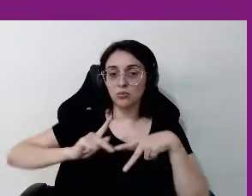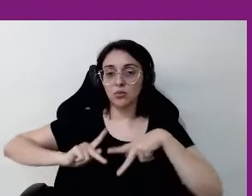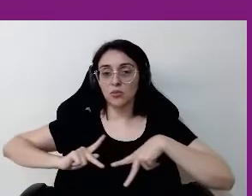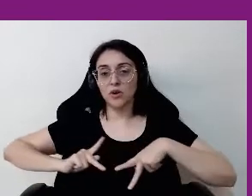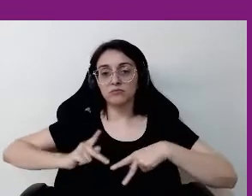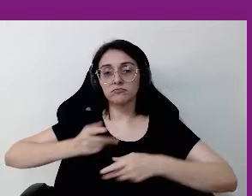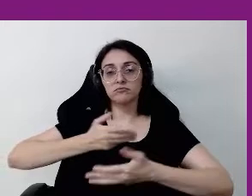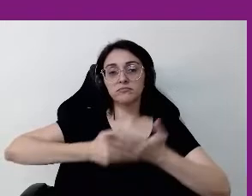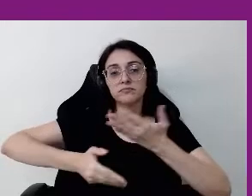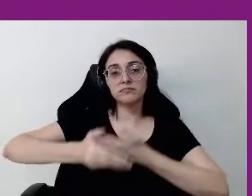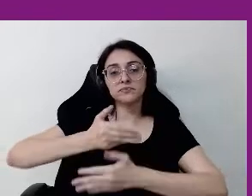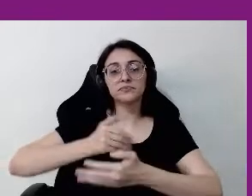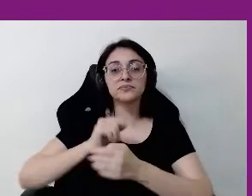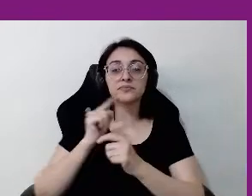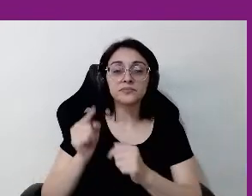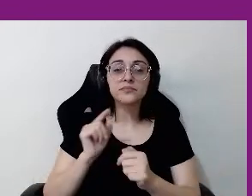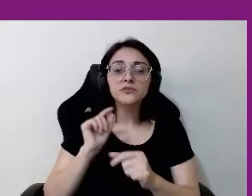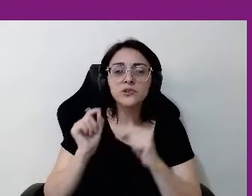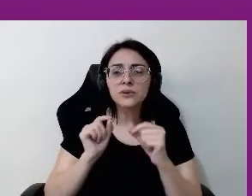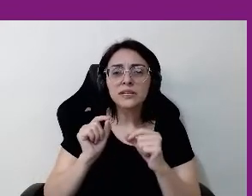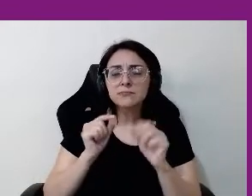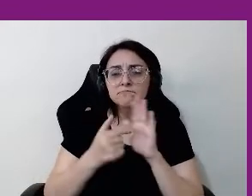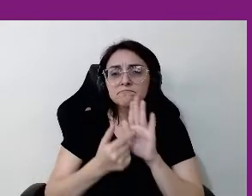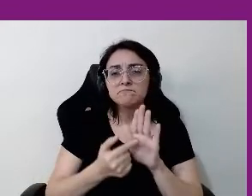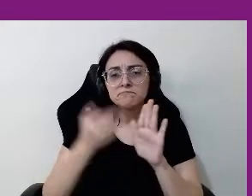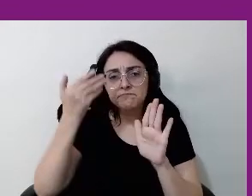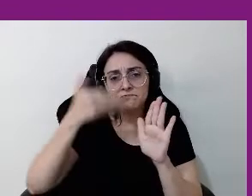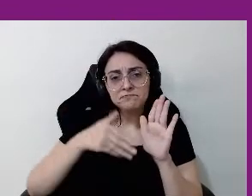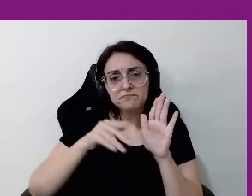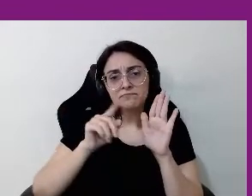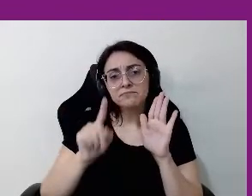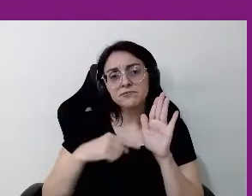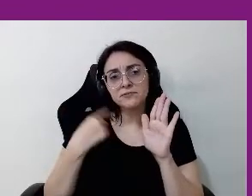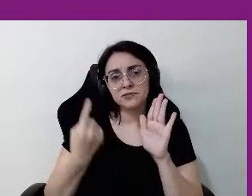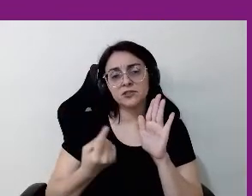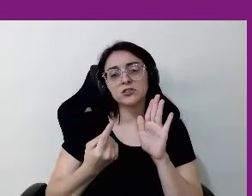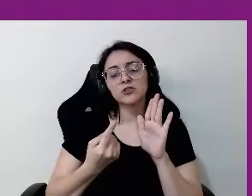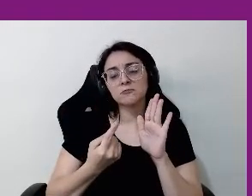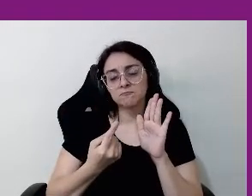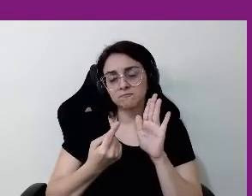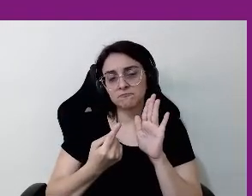pulmão. Então, o que tem de evidência para a gente